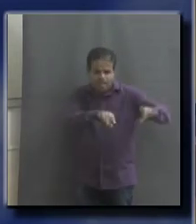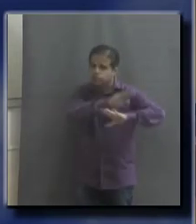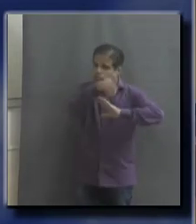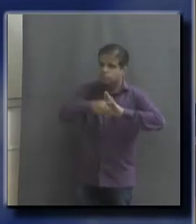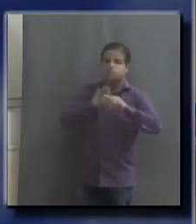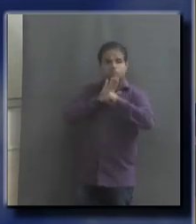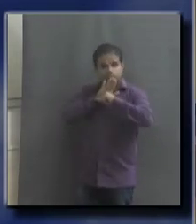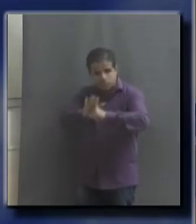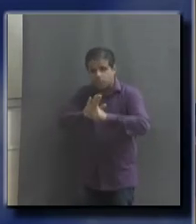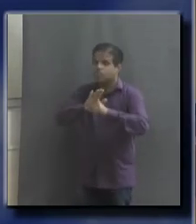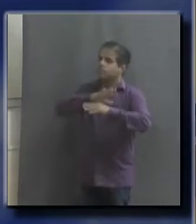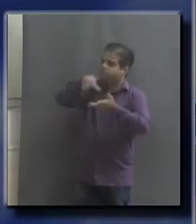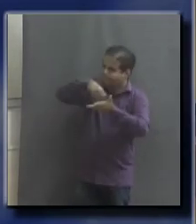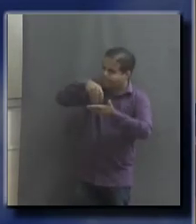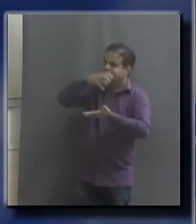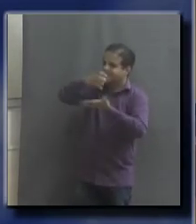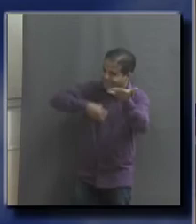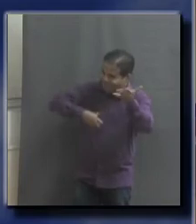curriculares nacionais.